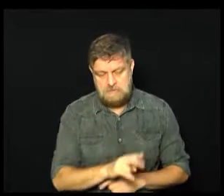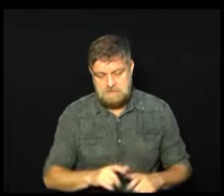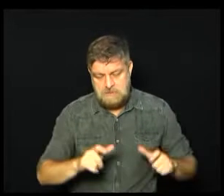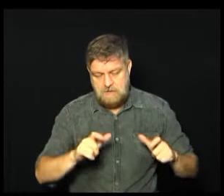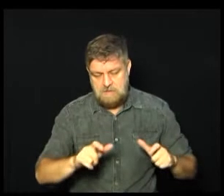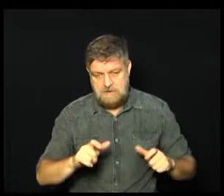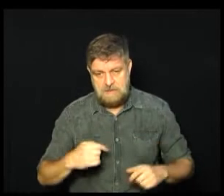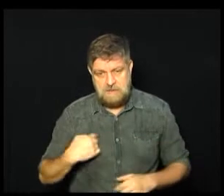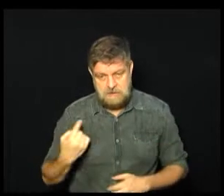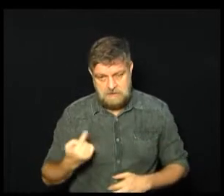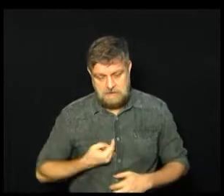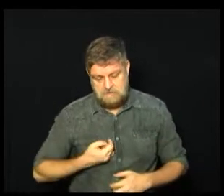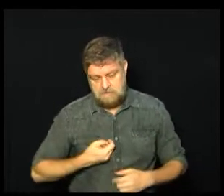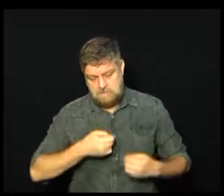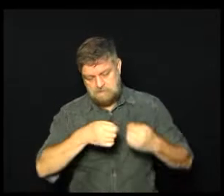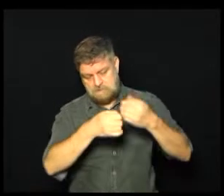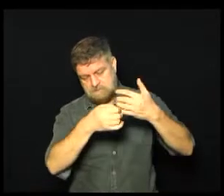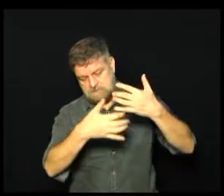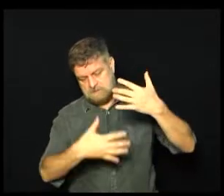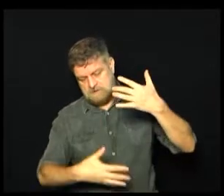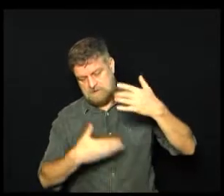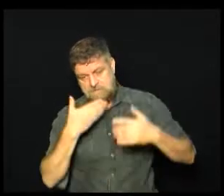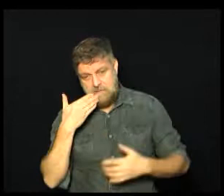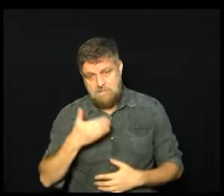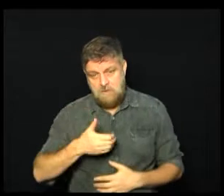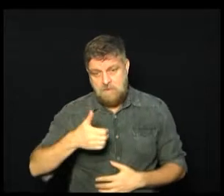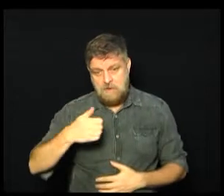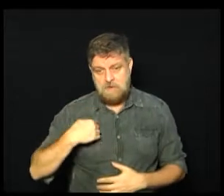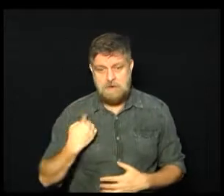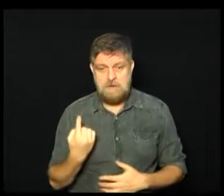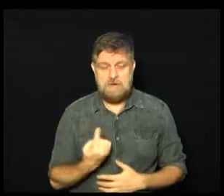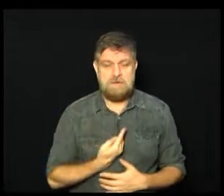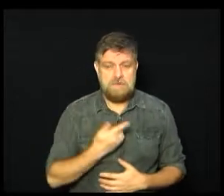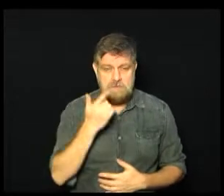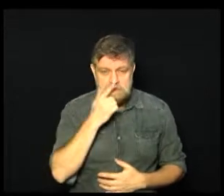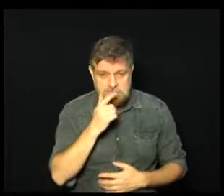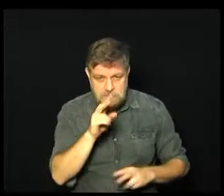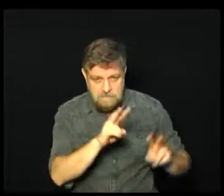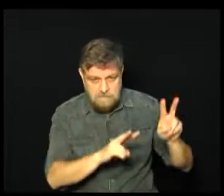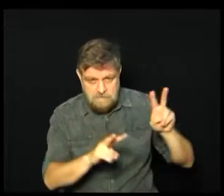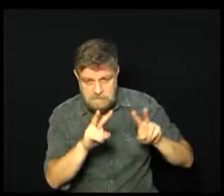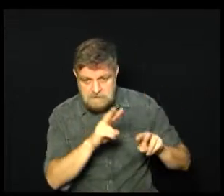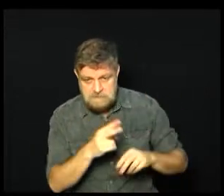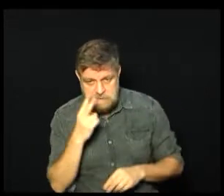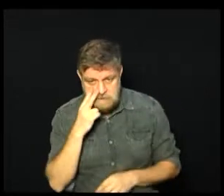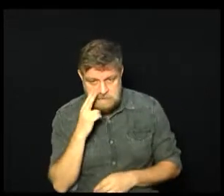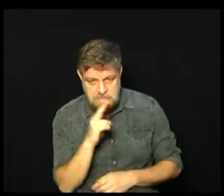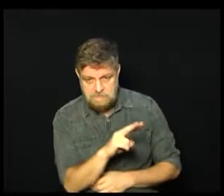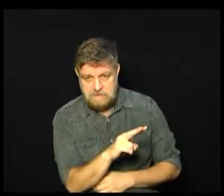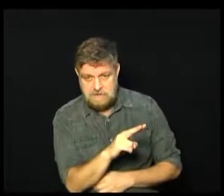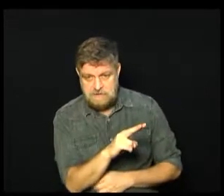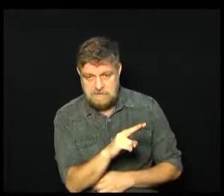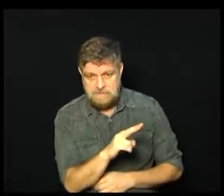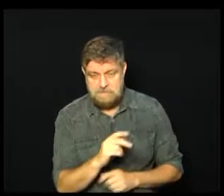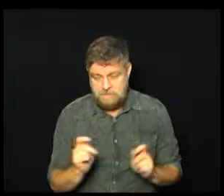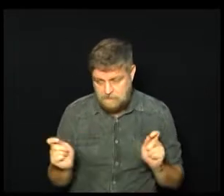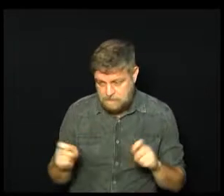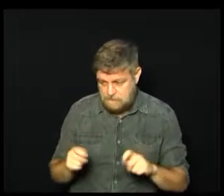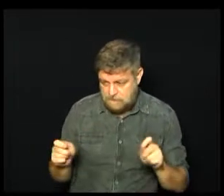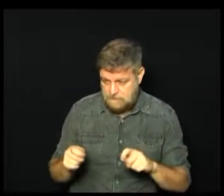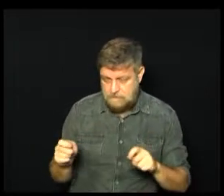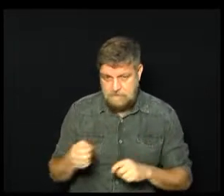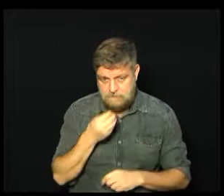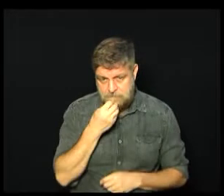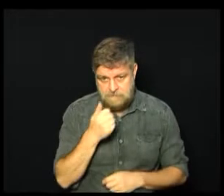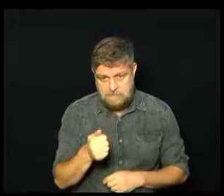vou descrever melhor aqui. Então, aqui nós conseguimos visualizar, os senhores estão conseguindo, né, acho que tá bom